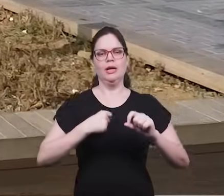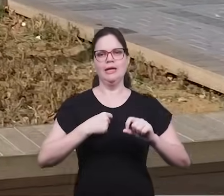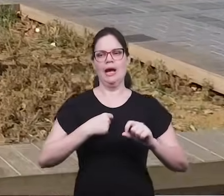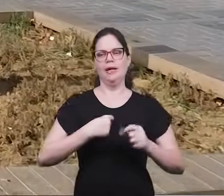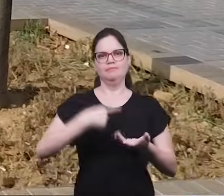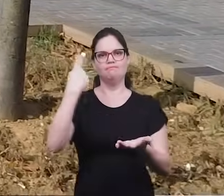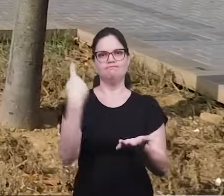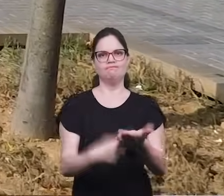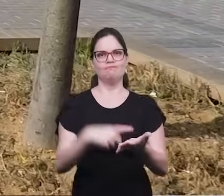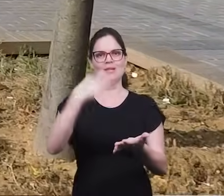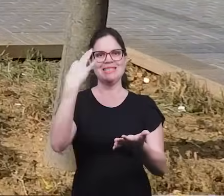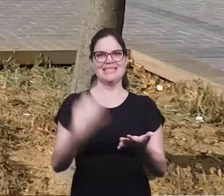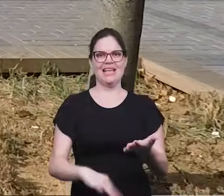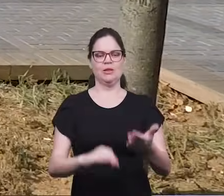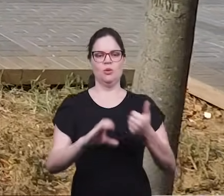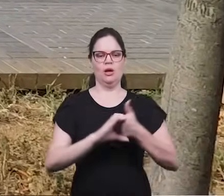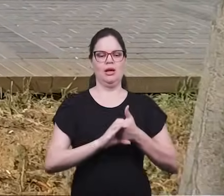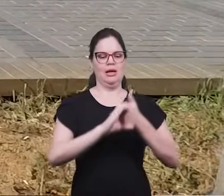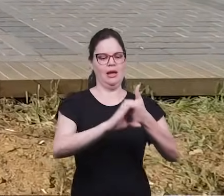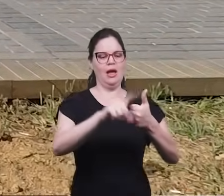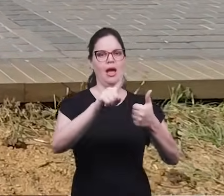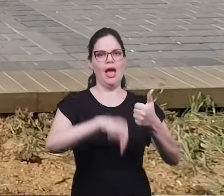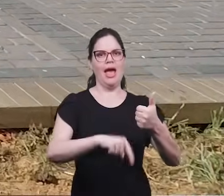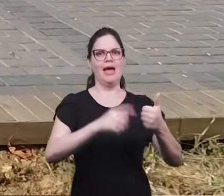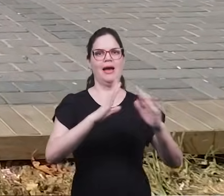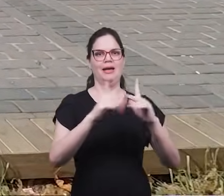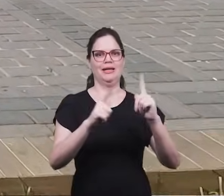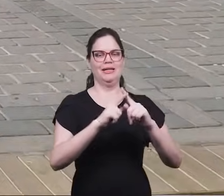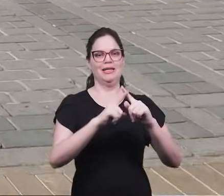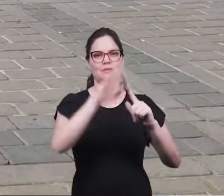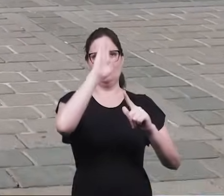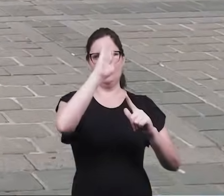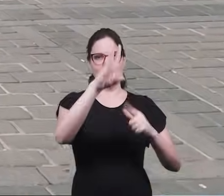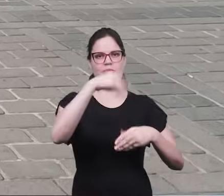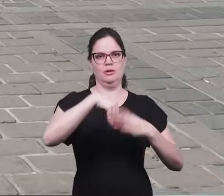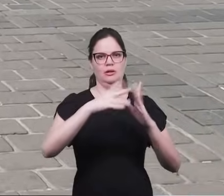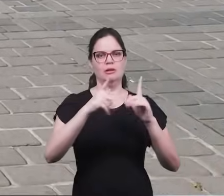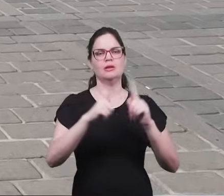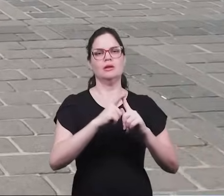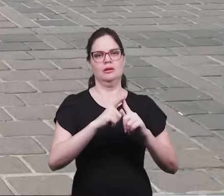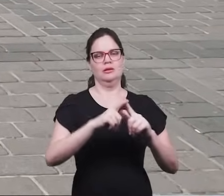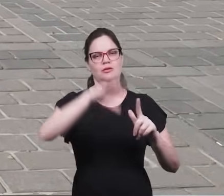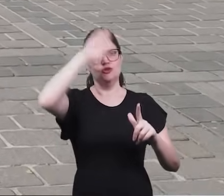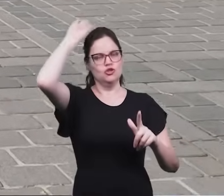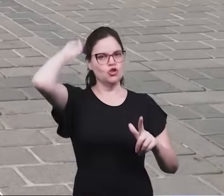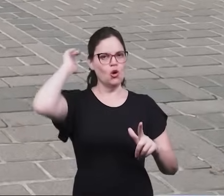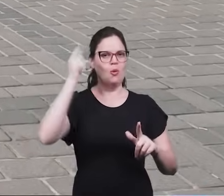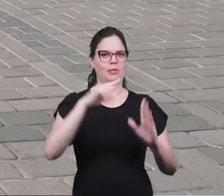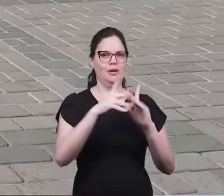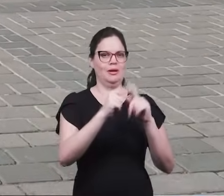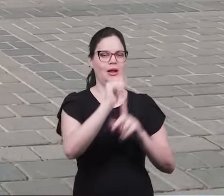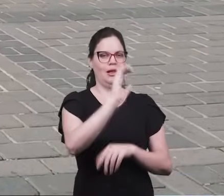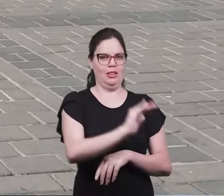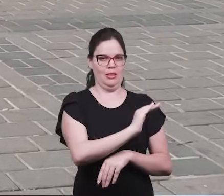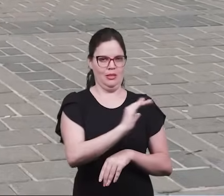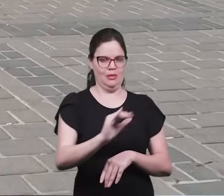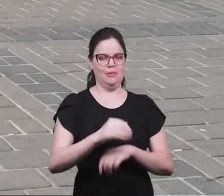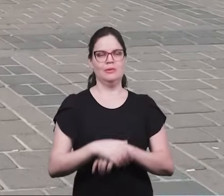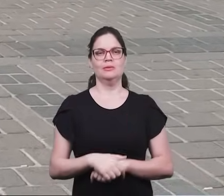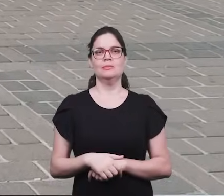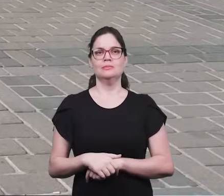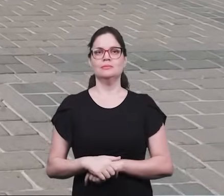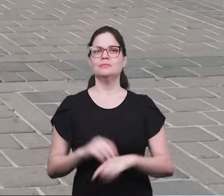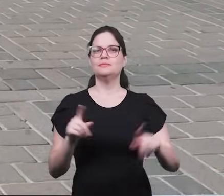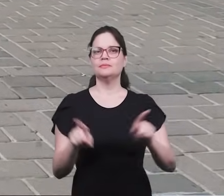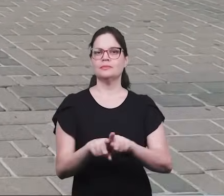tornou o cristianismo a igreja oficial do Império Romano. Em 395, esse mesmo